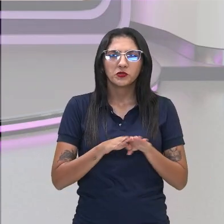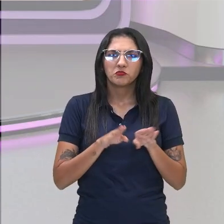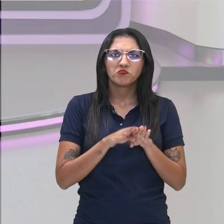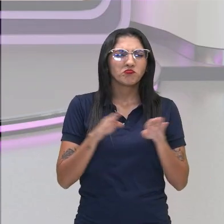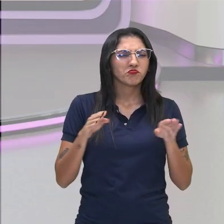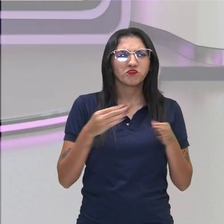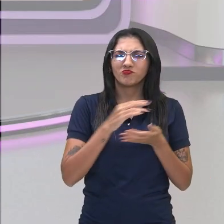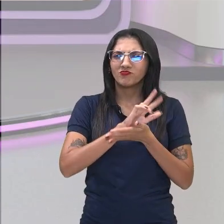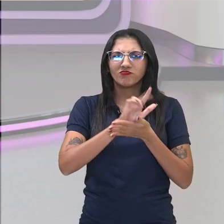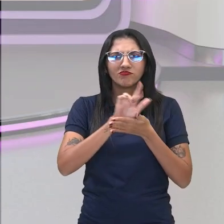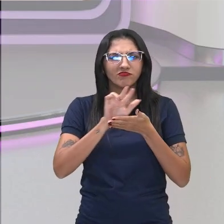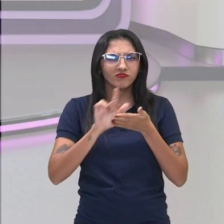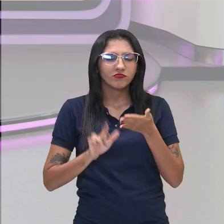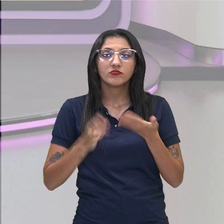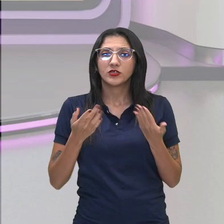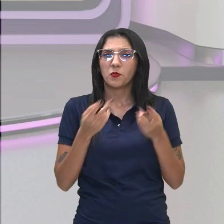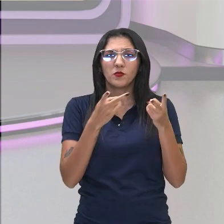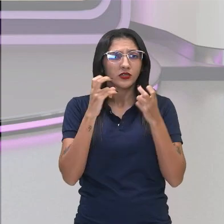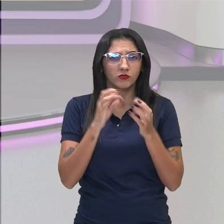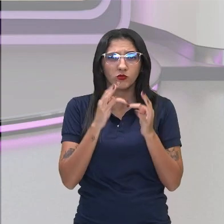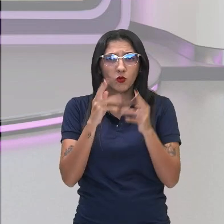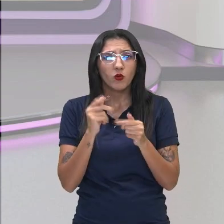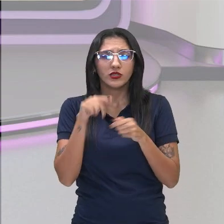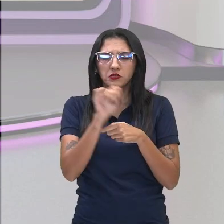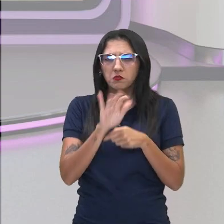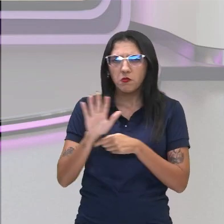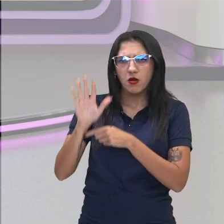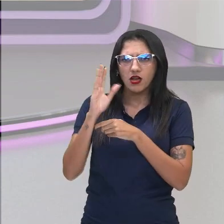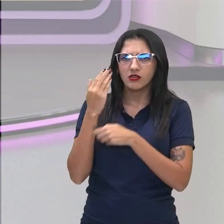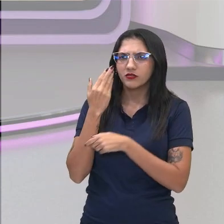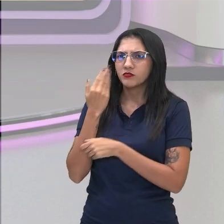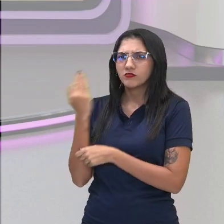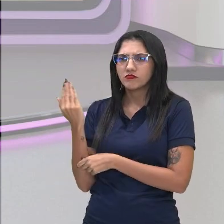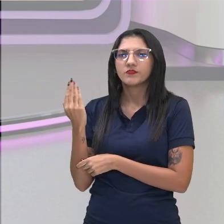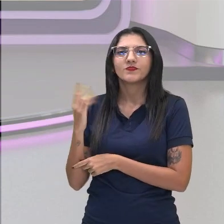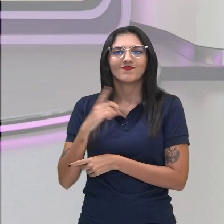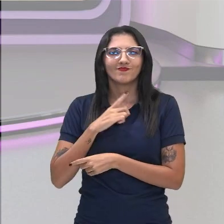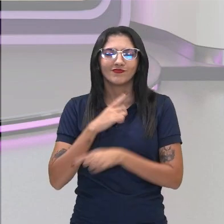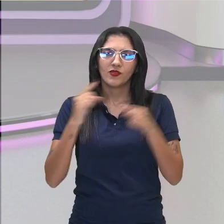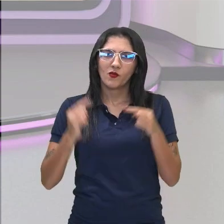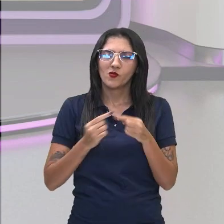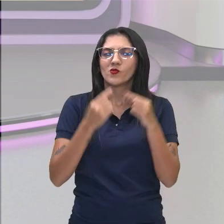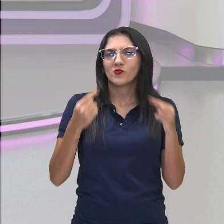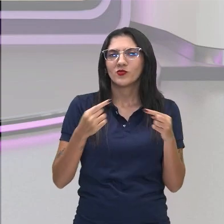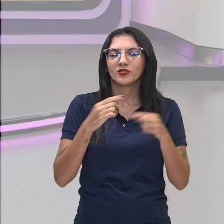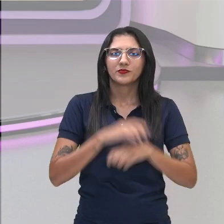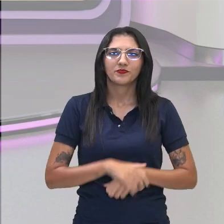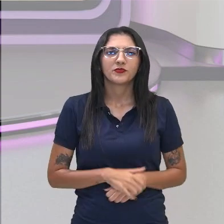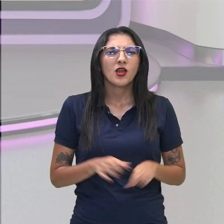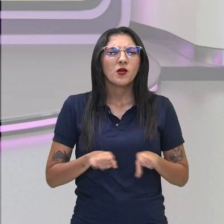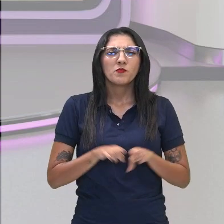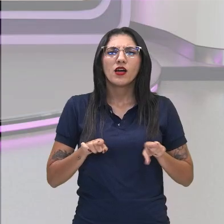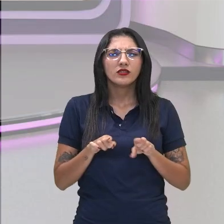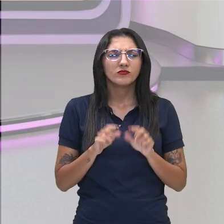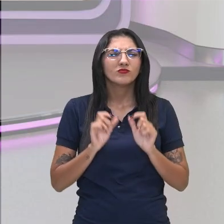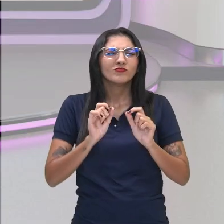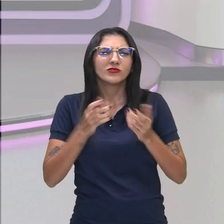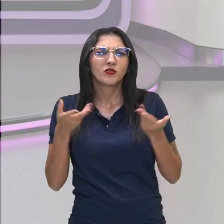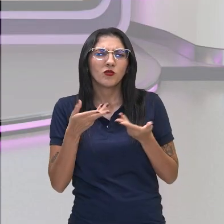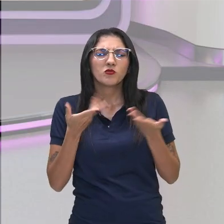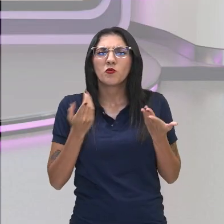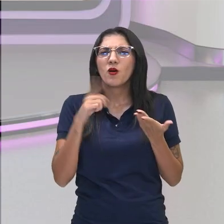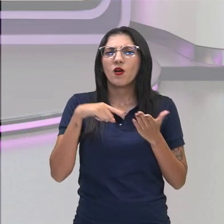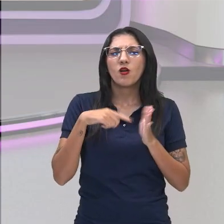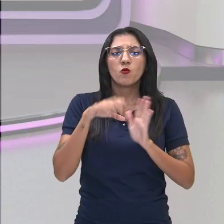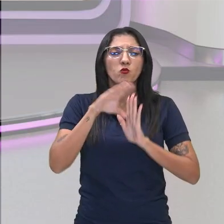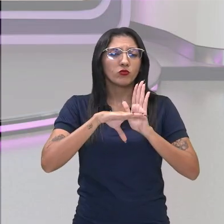pentágonos. Observe que todas as figuras aqui ao meu redor, elas são formadas por polígonos. Professor, e vamos assim um conceito